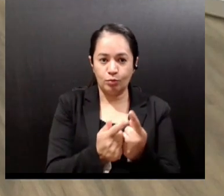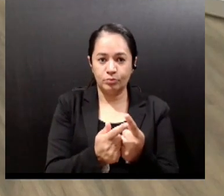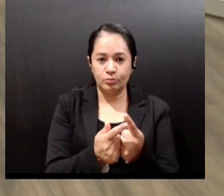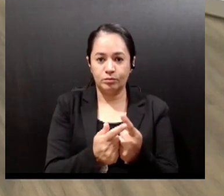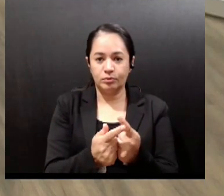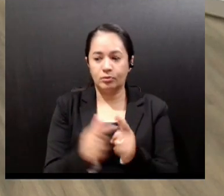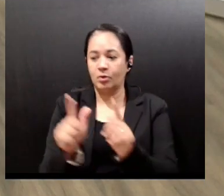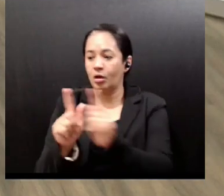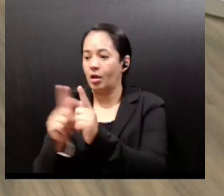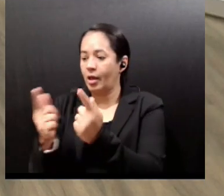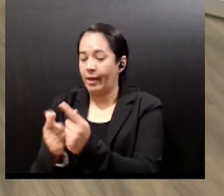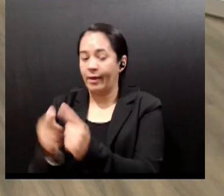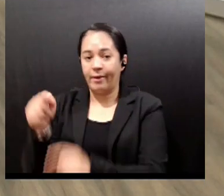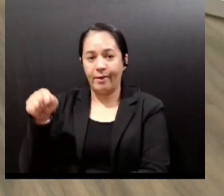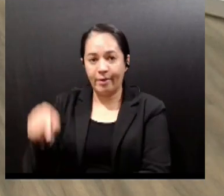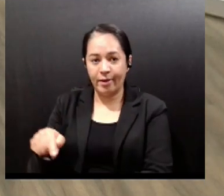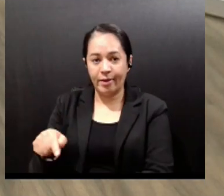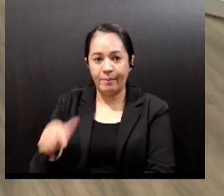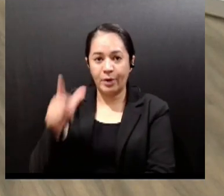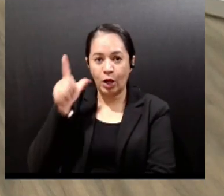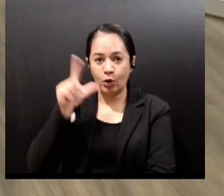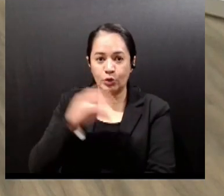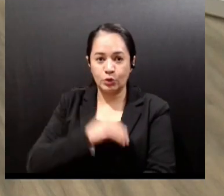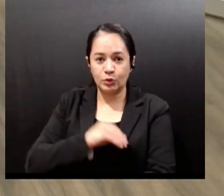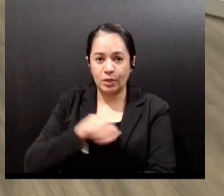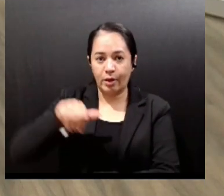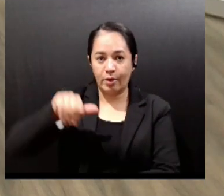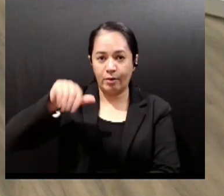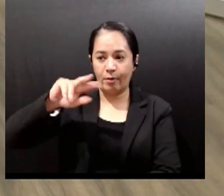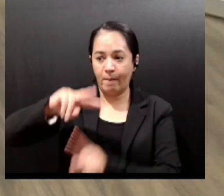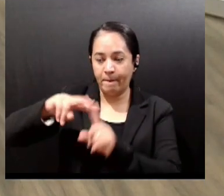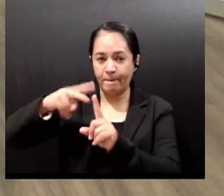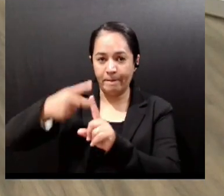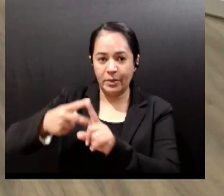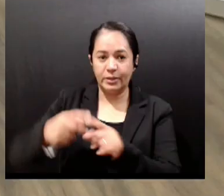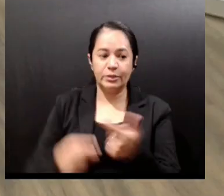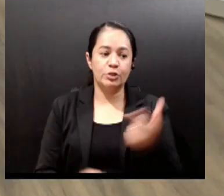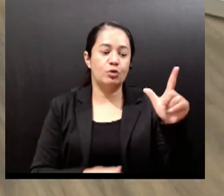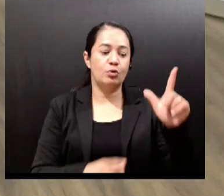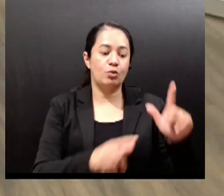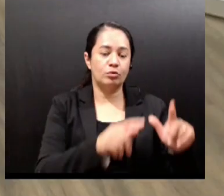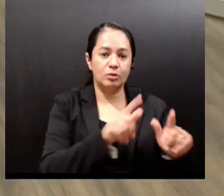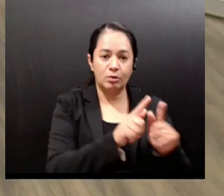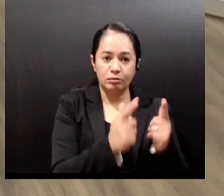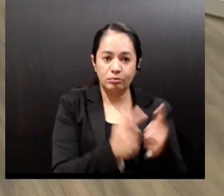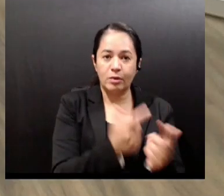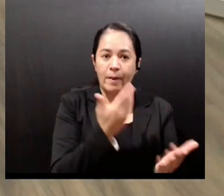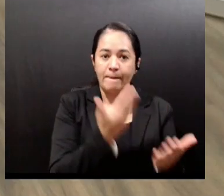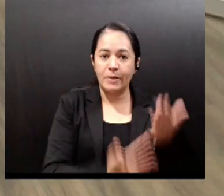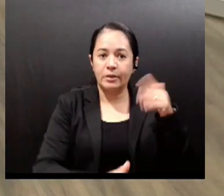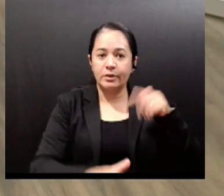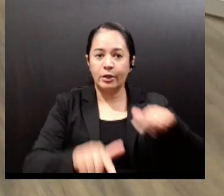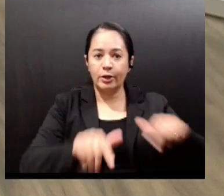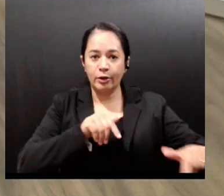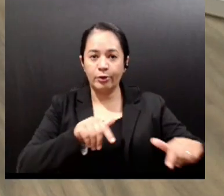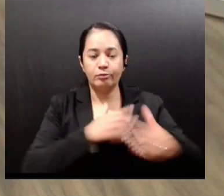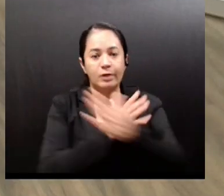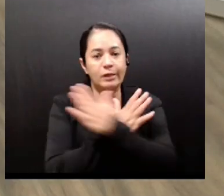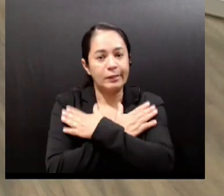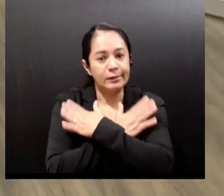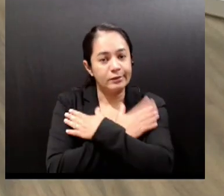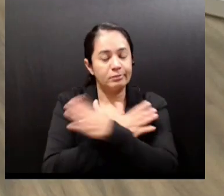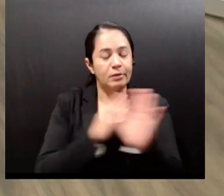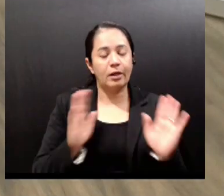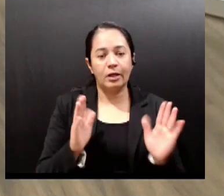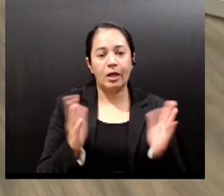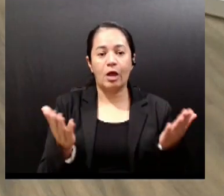corridas para ter uma renda extra e aqueles que em algum momento perderam seu emprego e decidiram ir para o aplicativo justamente